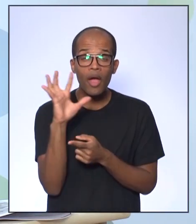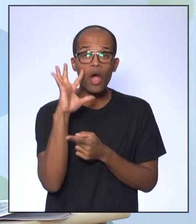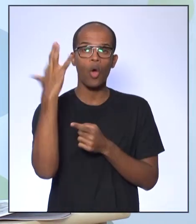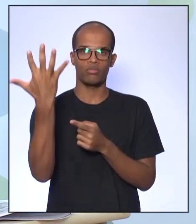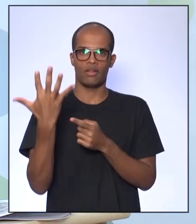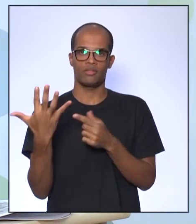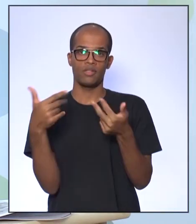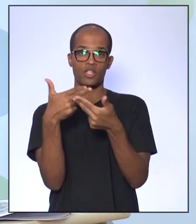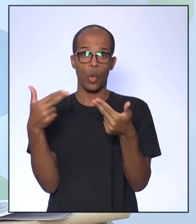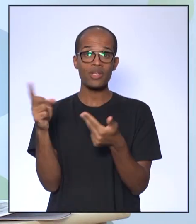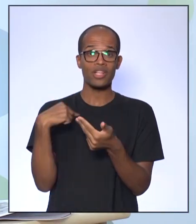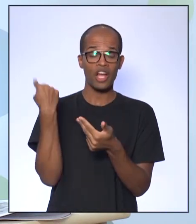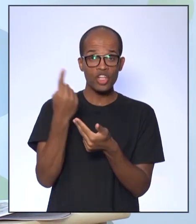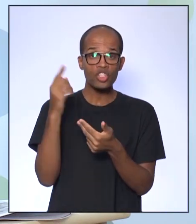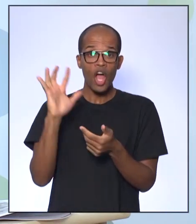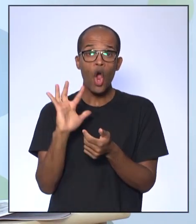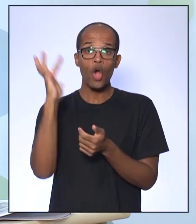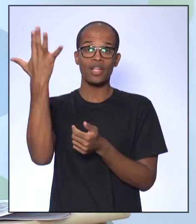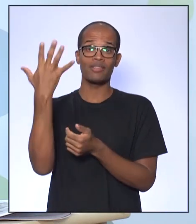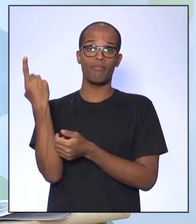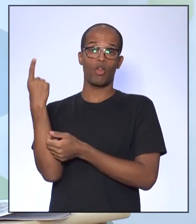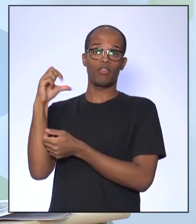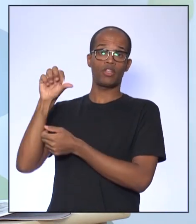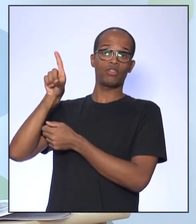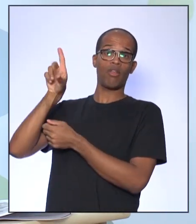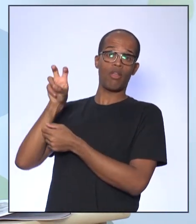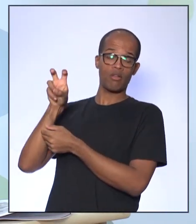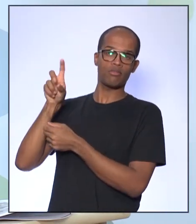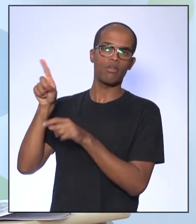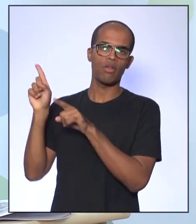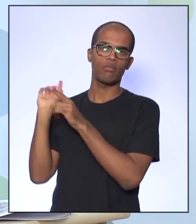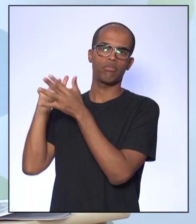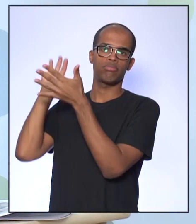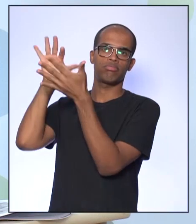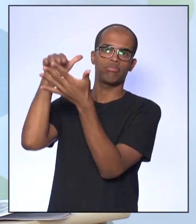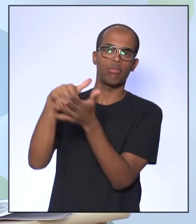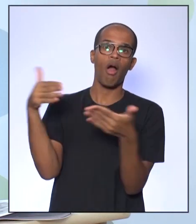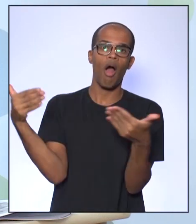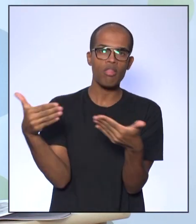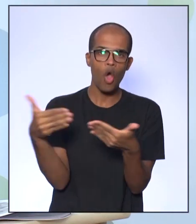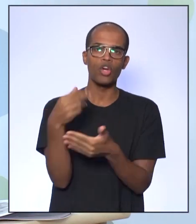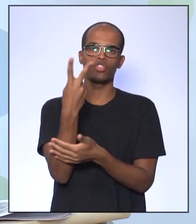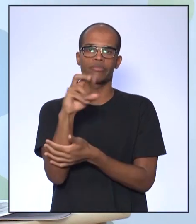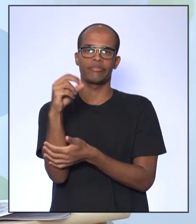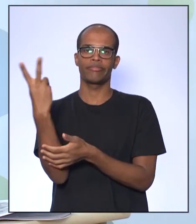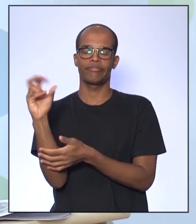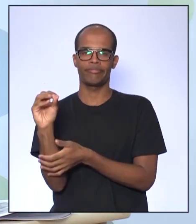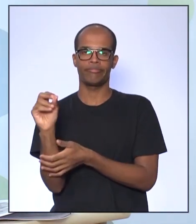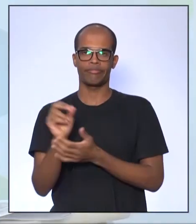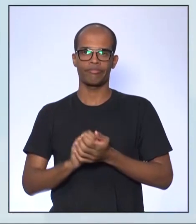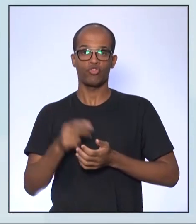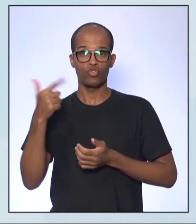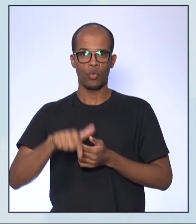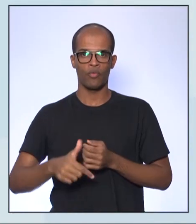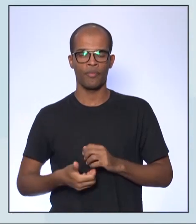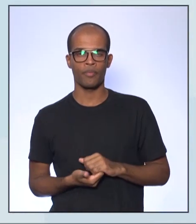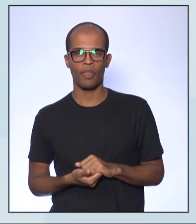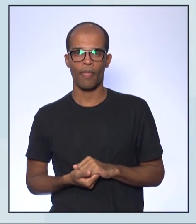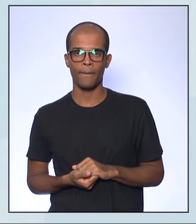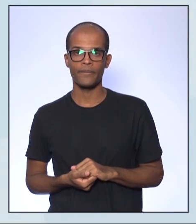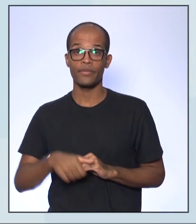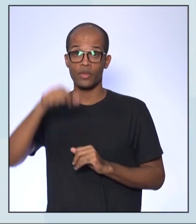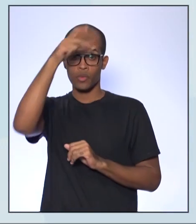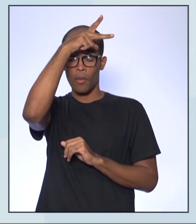As questões das enchentes aconteciam em 1915 e continuam acontecendo em 2020. De volta na tela, o